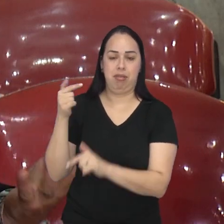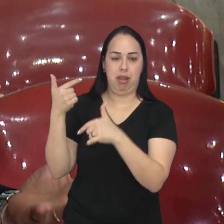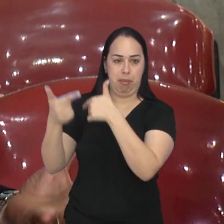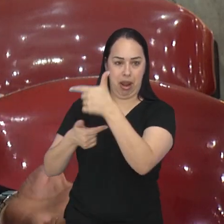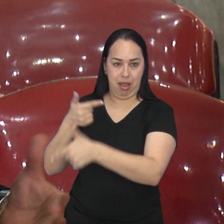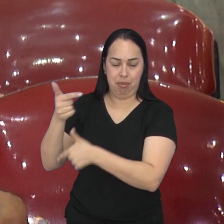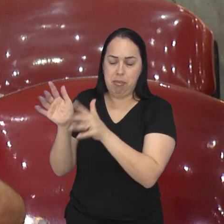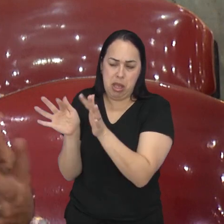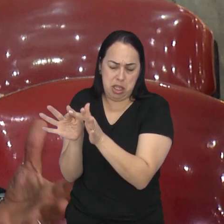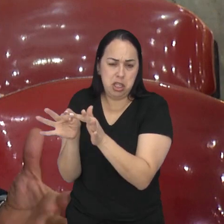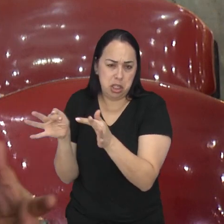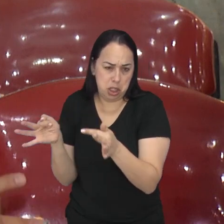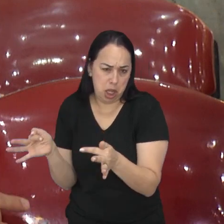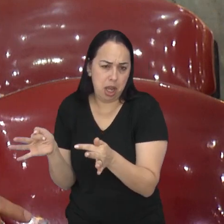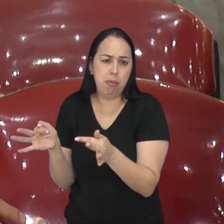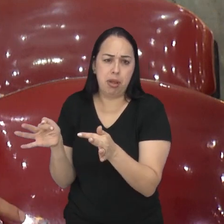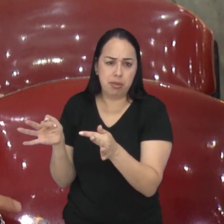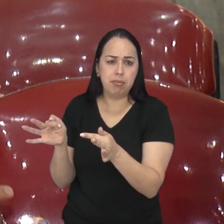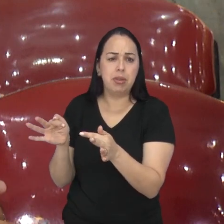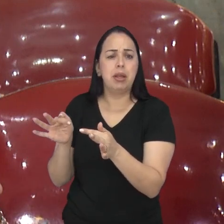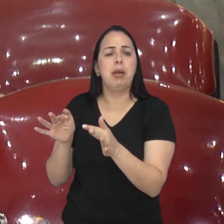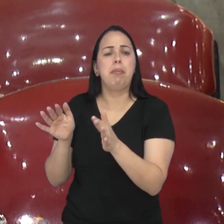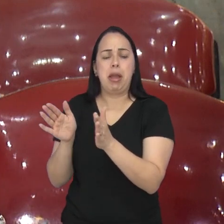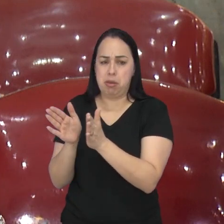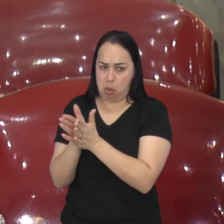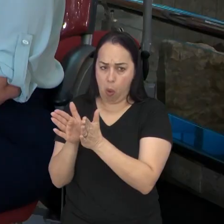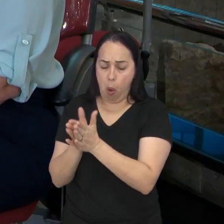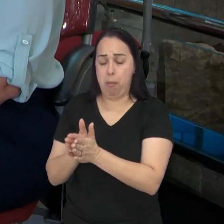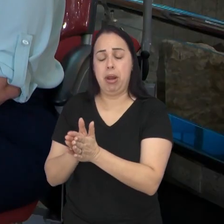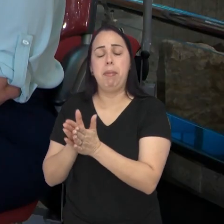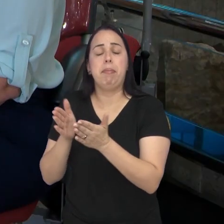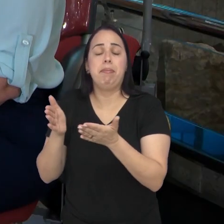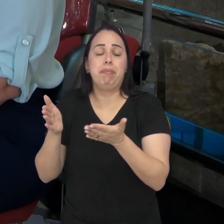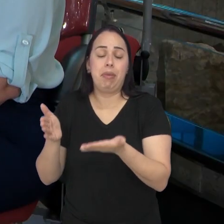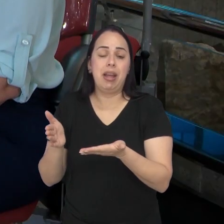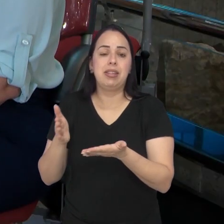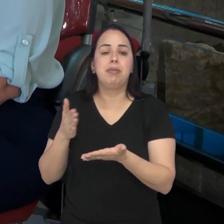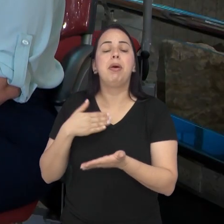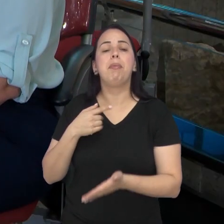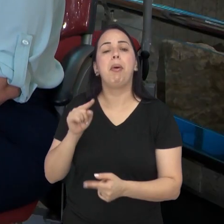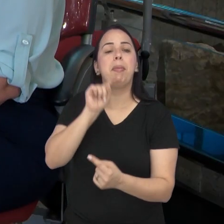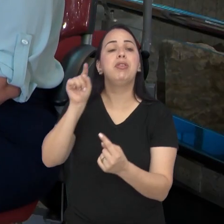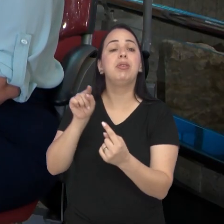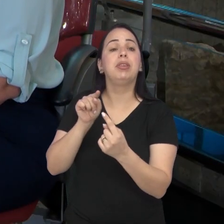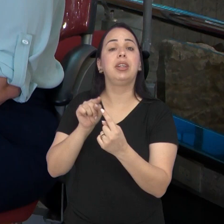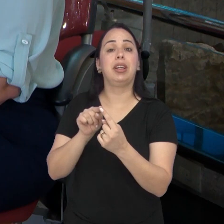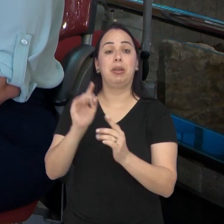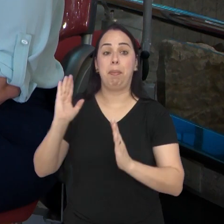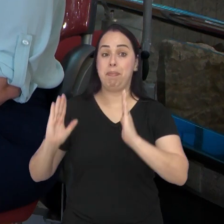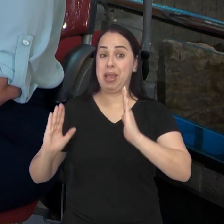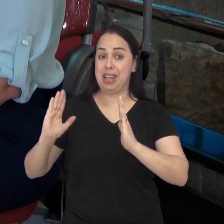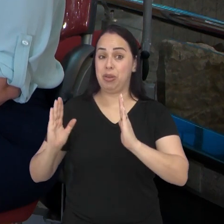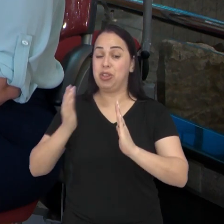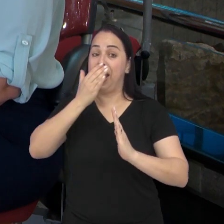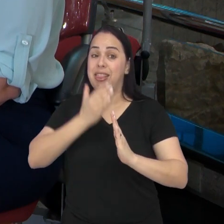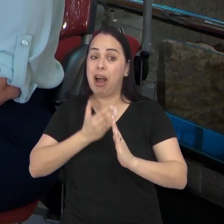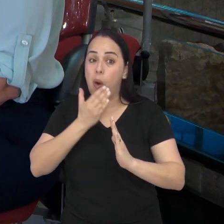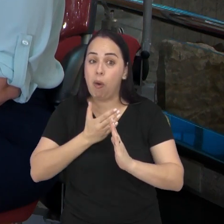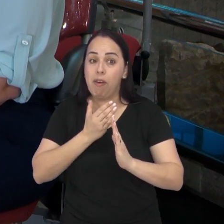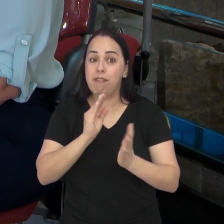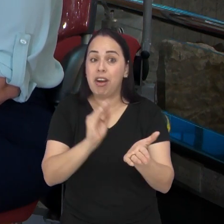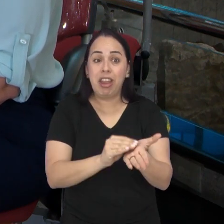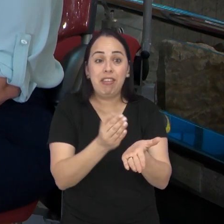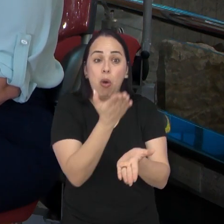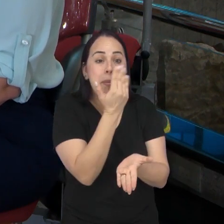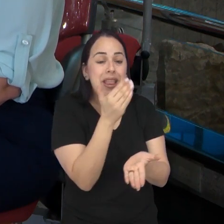paróquia mais simples, mais humilde, mais pobre. Então, a minha intenção era que no Natal não faltasse